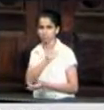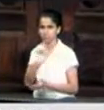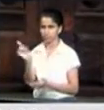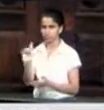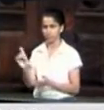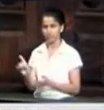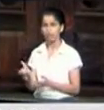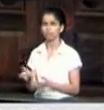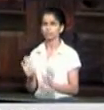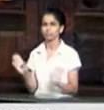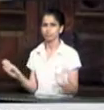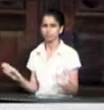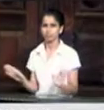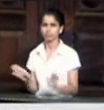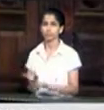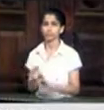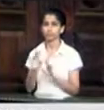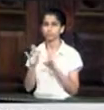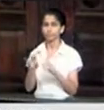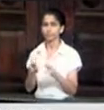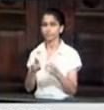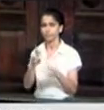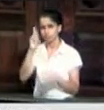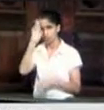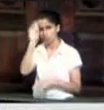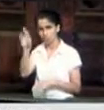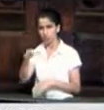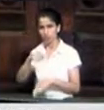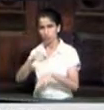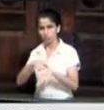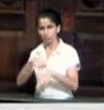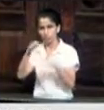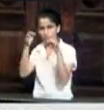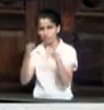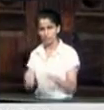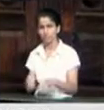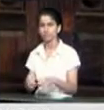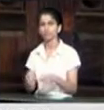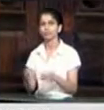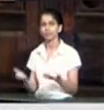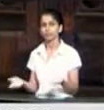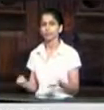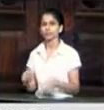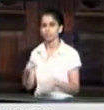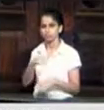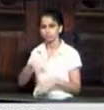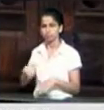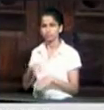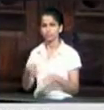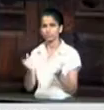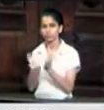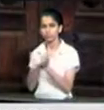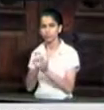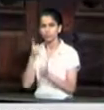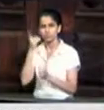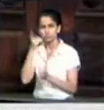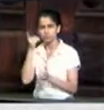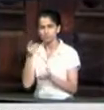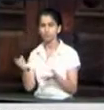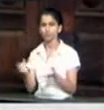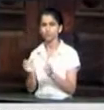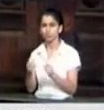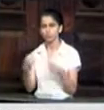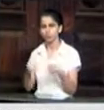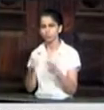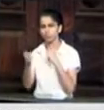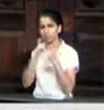pautar o tema com responsabilidade na hora certa, porque nos cabe sim como parlamentares abrir o debate para a juventude, abrir